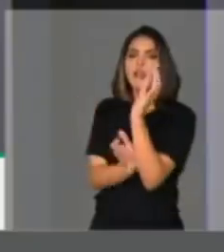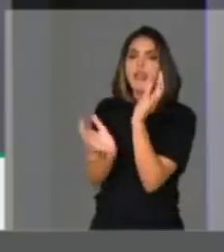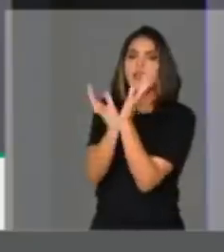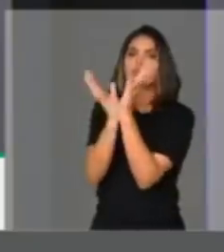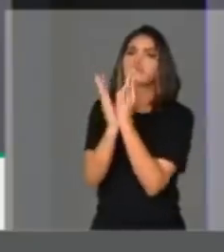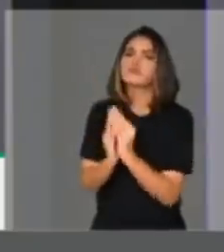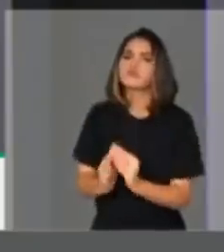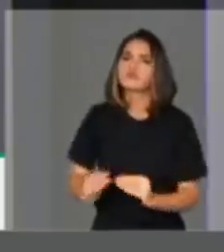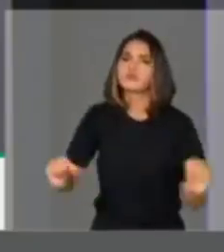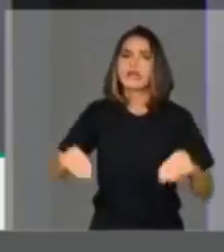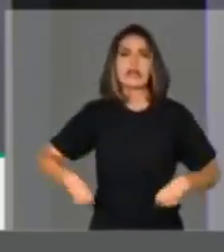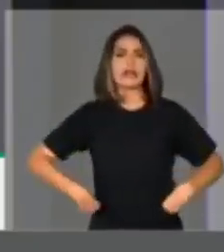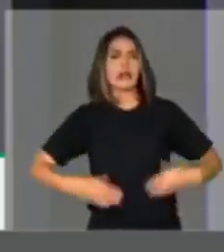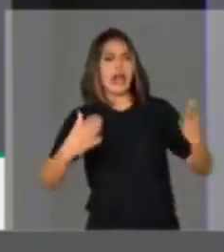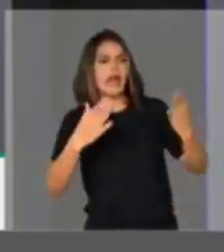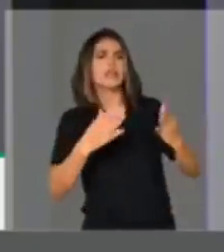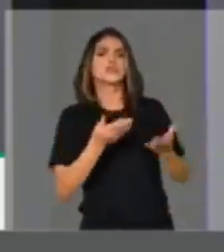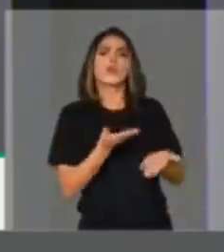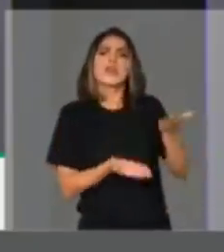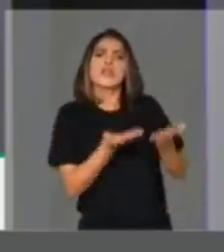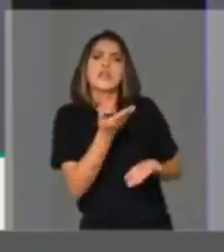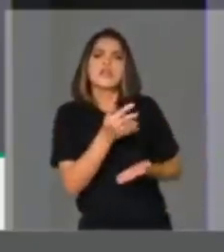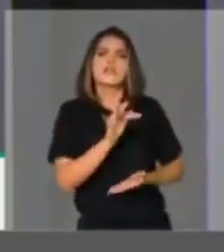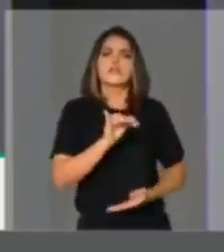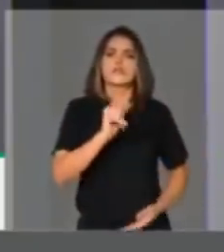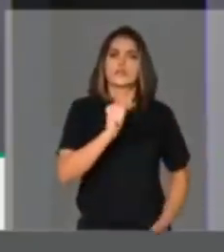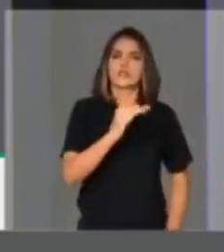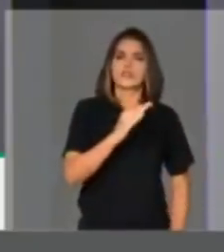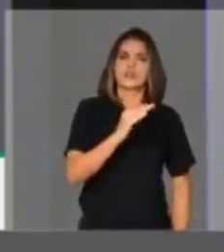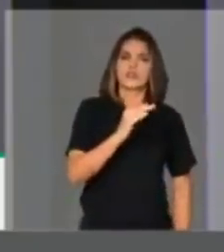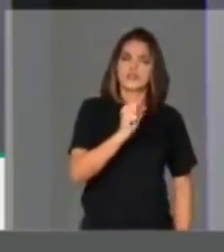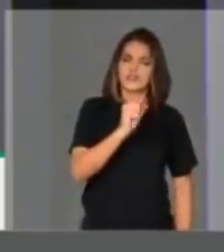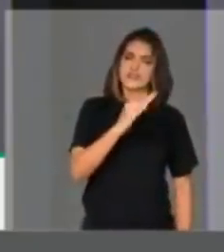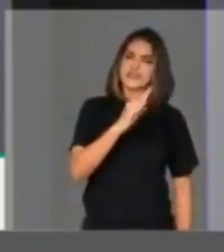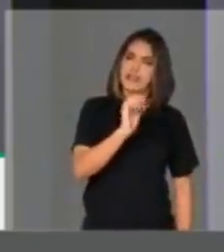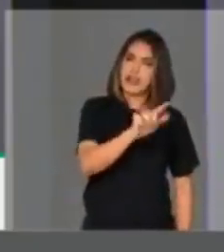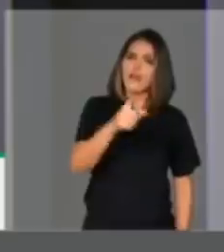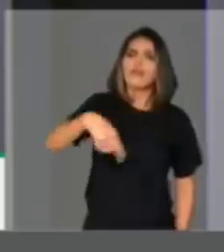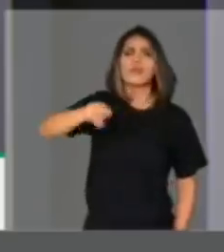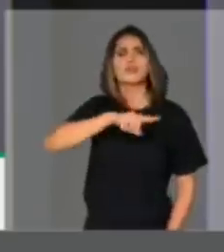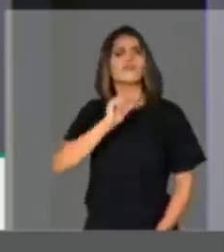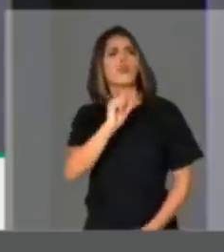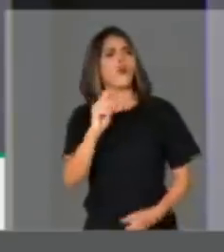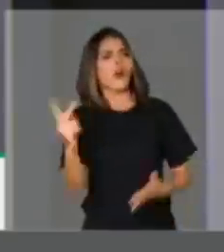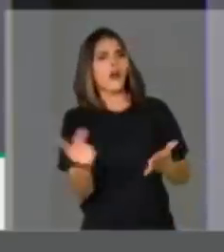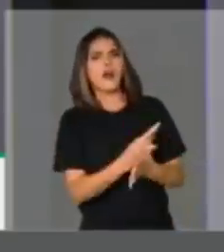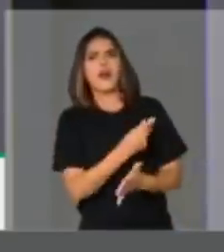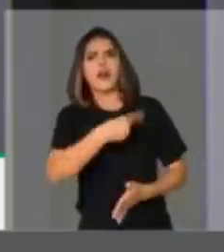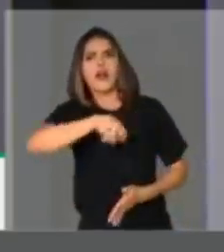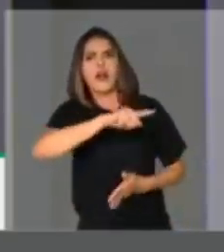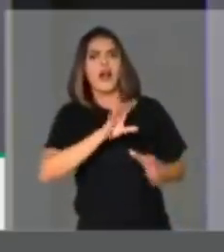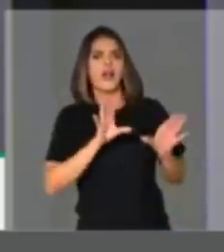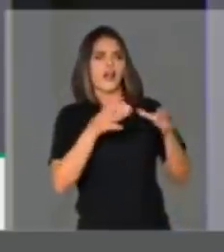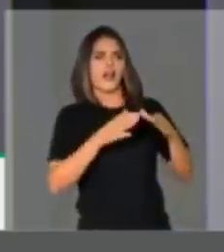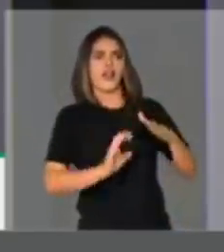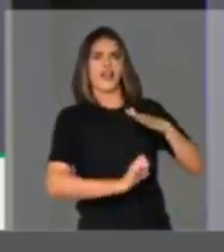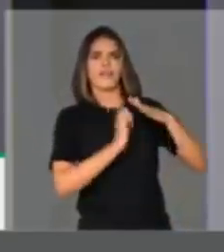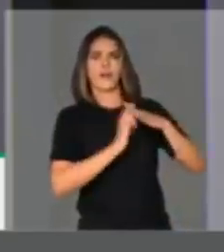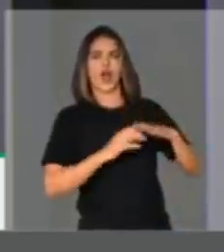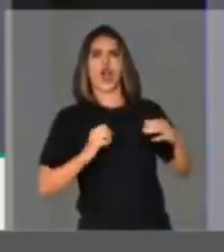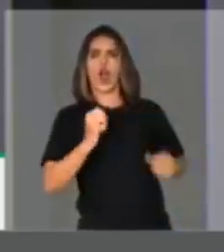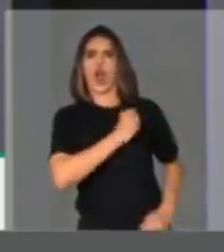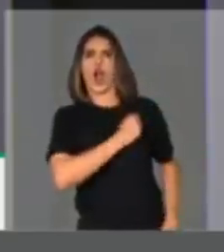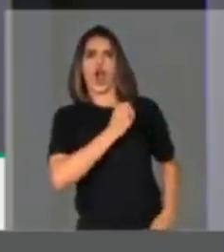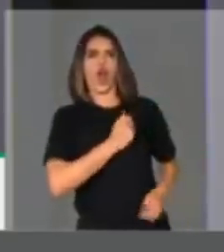desburocratização, o corte de gastos, o equilíbrio fiscal, até quando vocês vão deixar que as corporações raptem o Congresso Nacional,